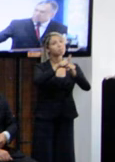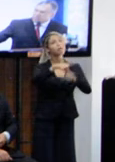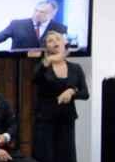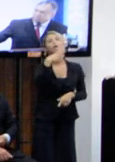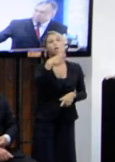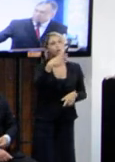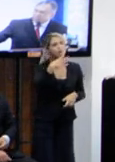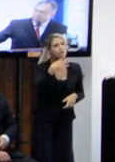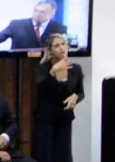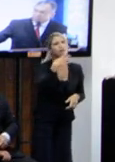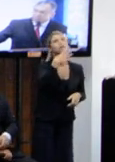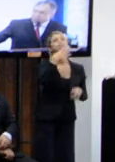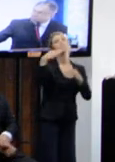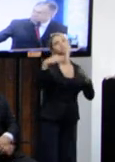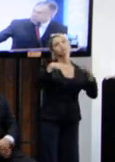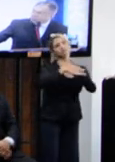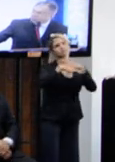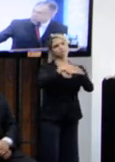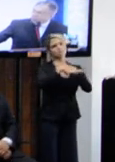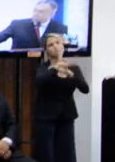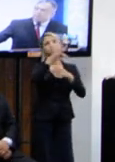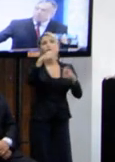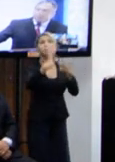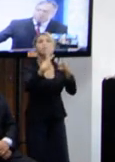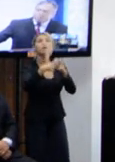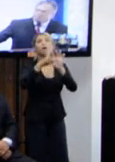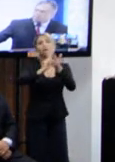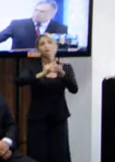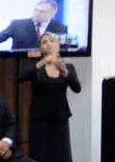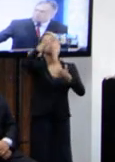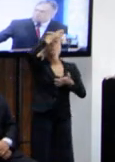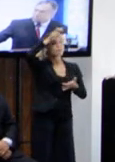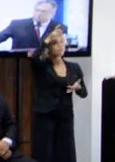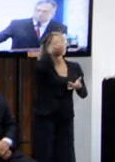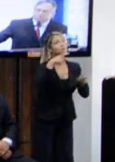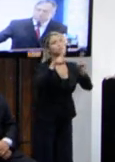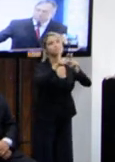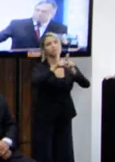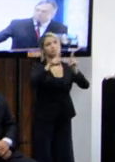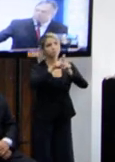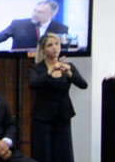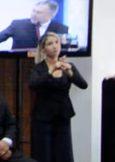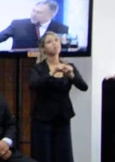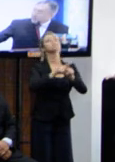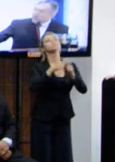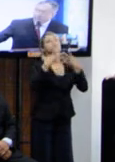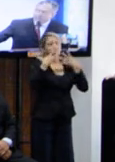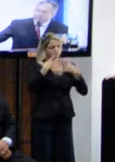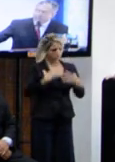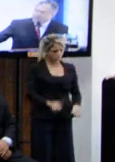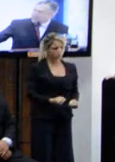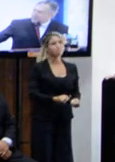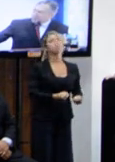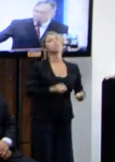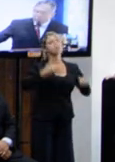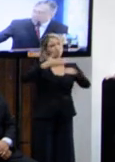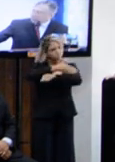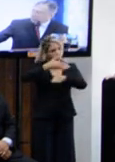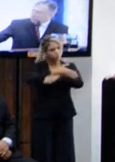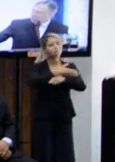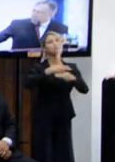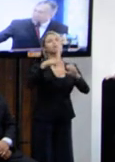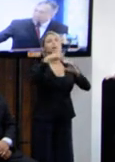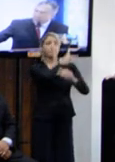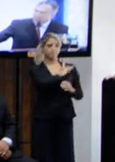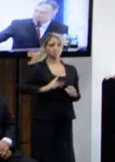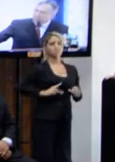nossa cidade viveu no ano de 2018 e assumiu de modo exemplar a presidência da Câmara Municipal do Cabo